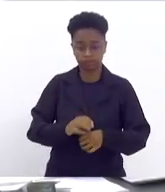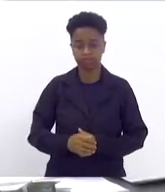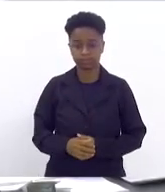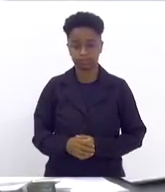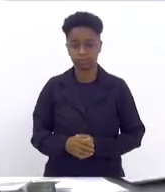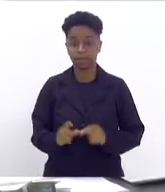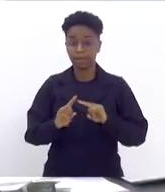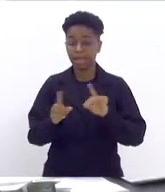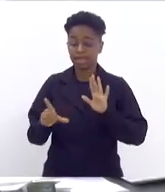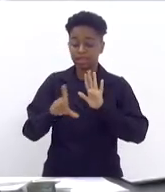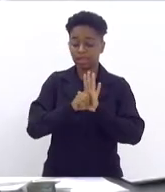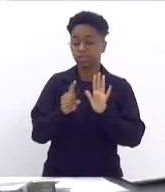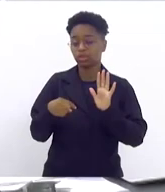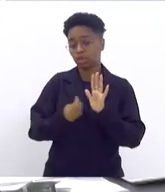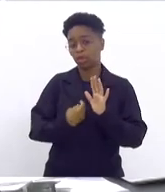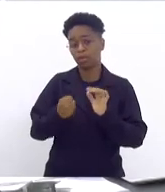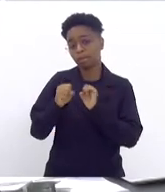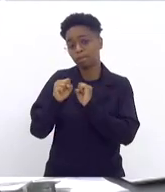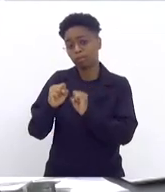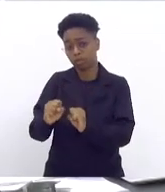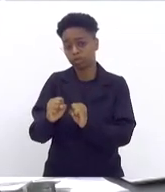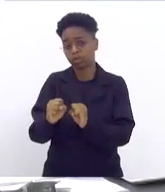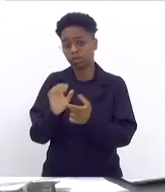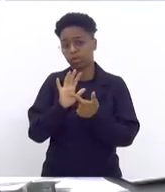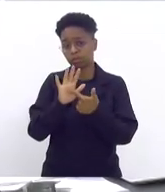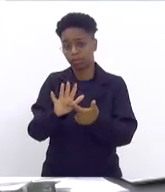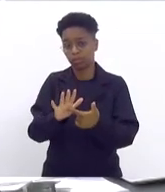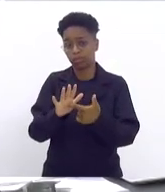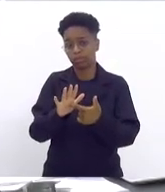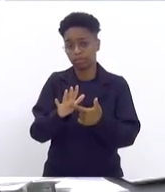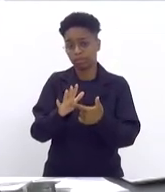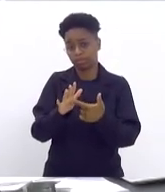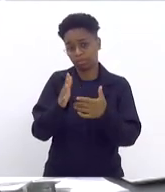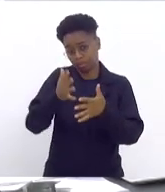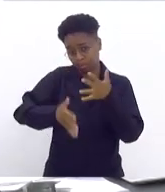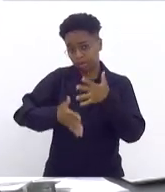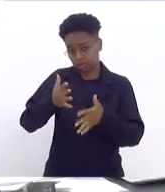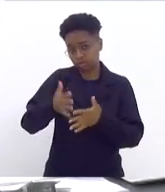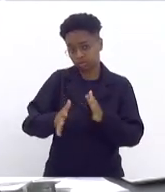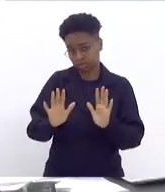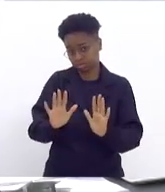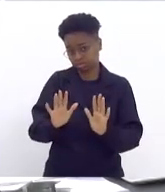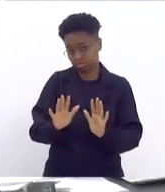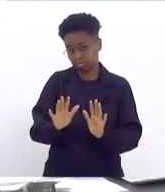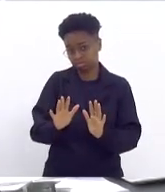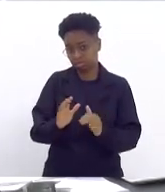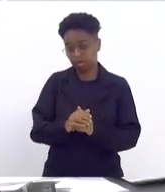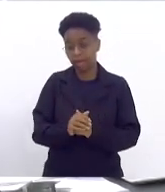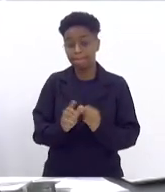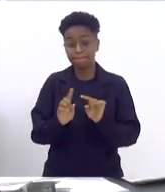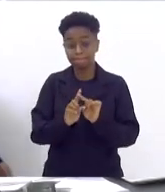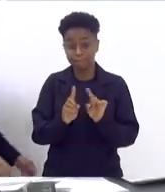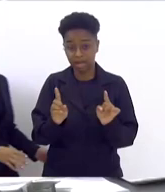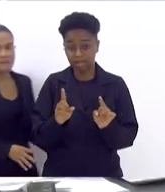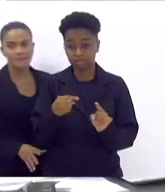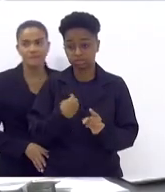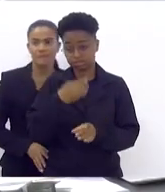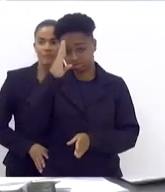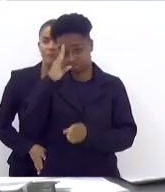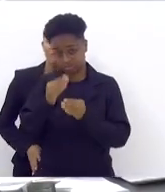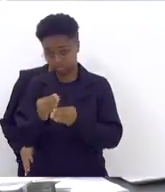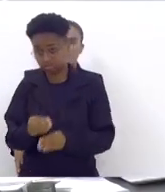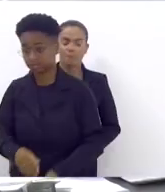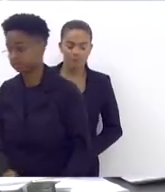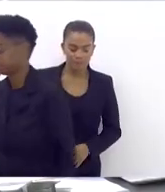lei, nós poderíamos dar como prejudicado. Como prejudicado. Parece ser de Vossa Excelência correto. Não é? Mas, entendendo que há